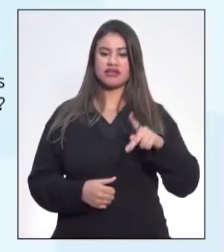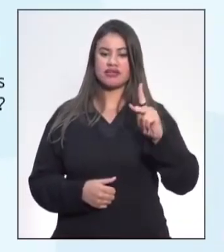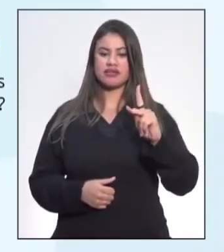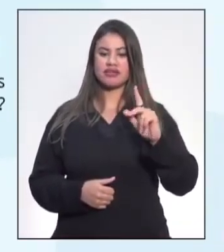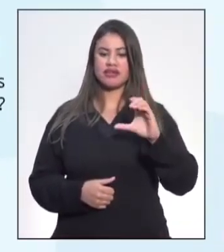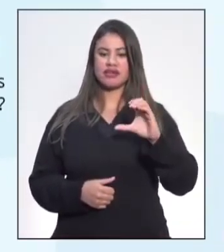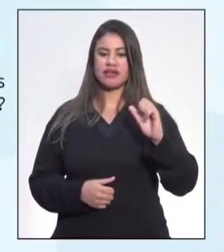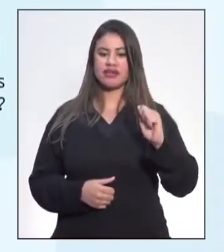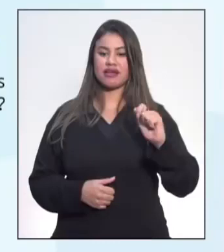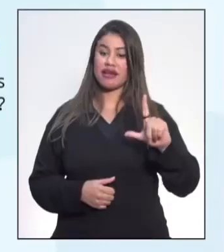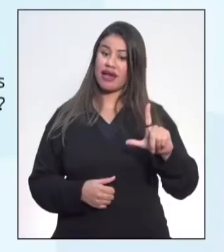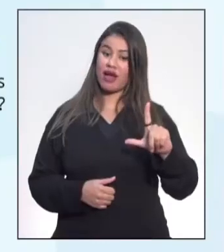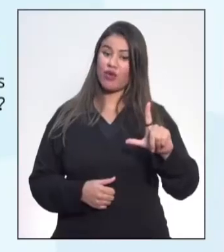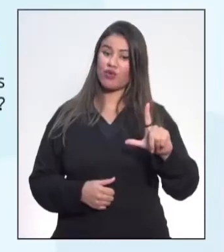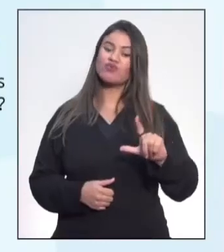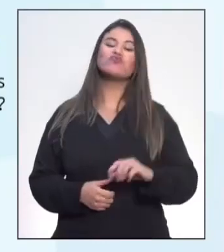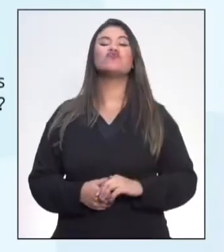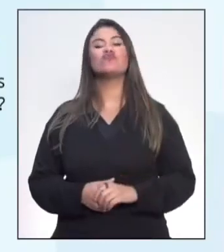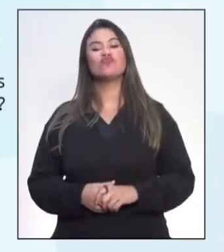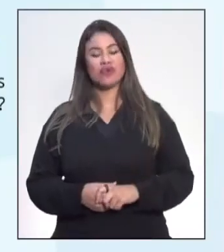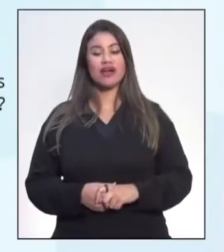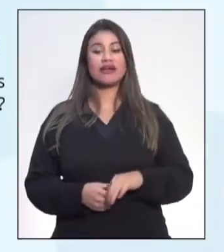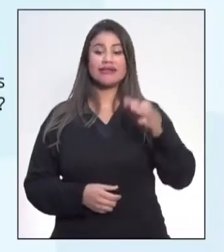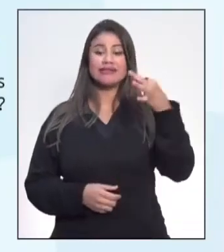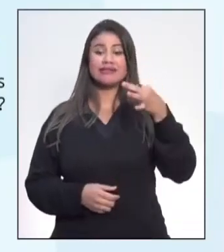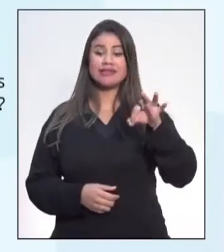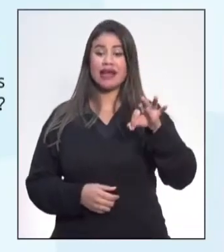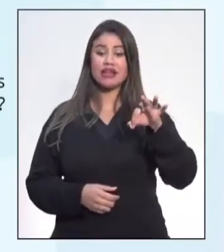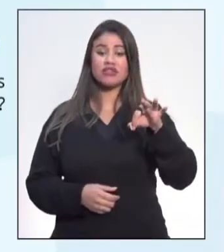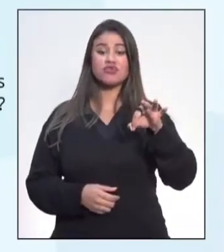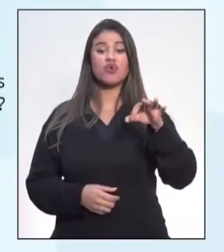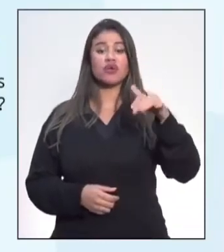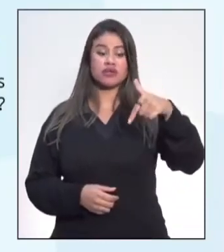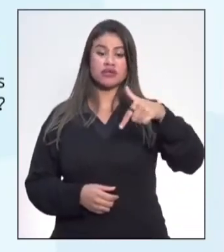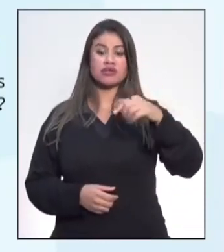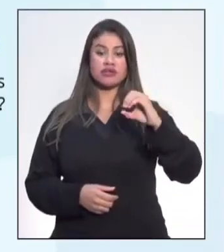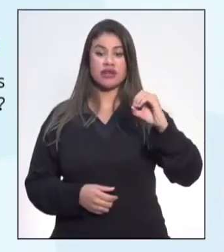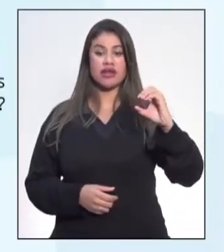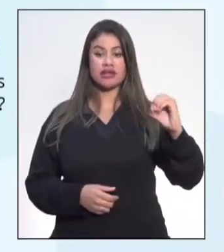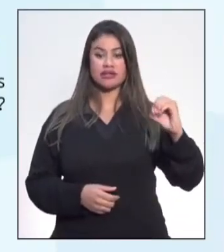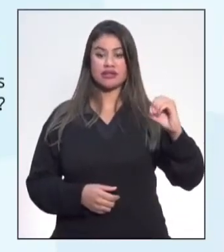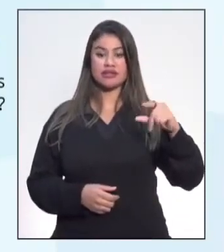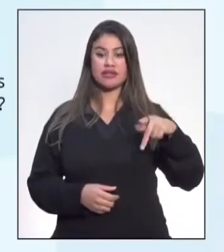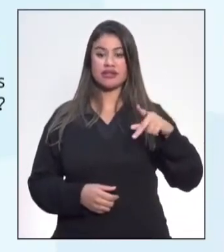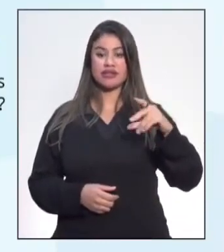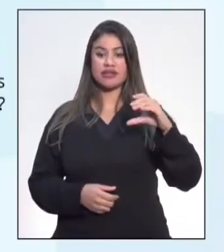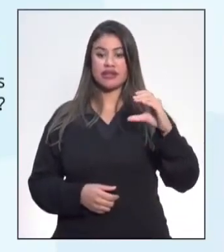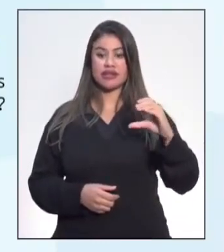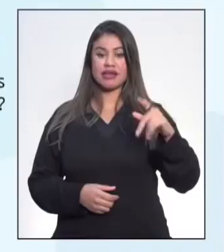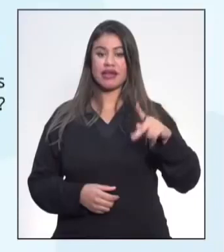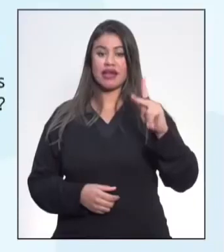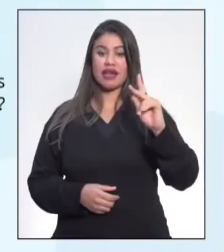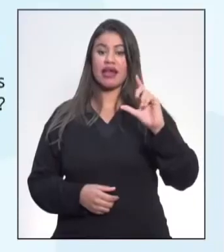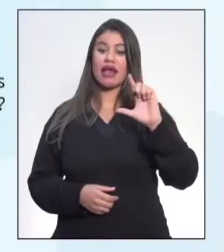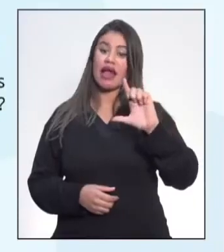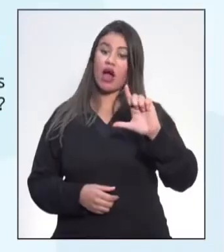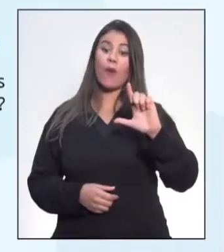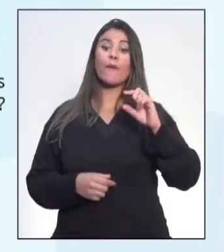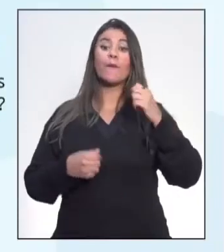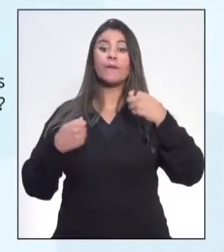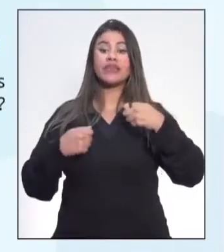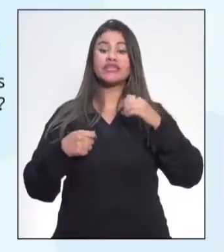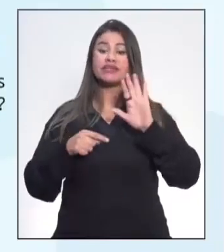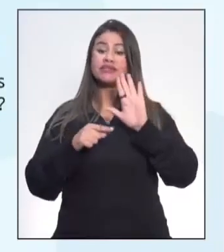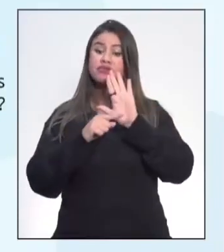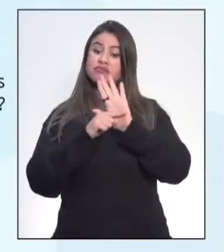correta conta, só que ele não falou que ia liberar ou ia absorver. Então, o sinal aqui é muito importante. Porque se eu não colocar o